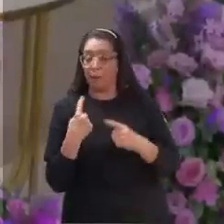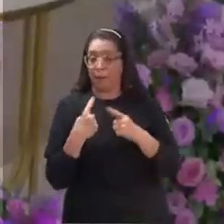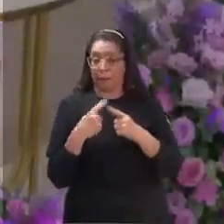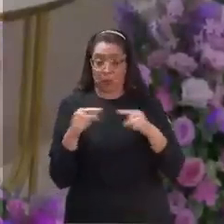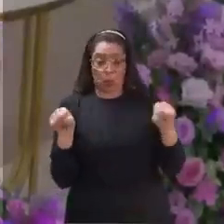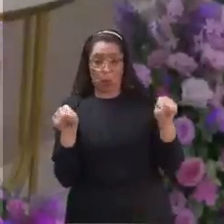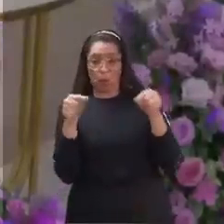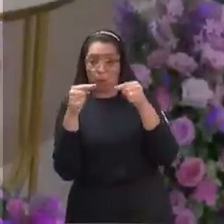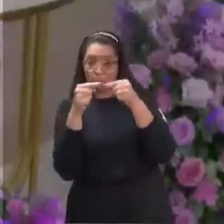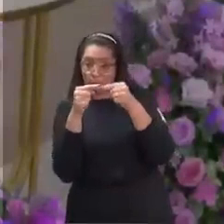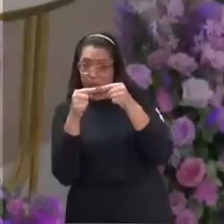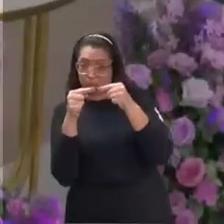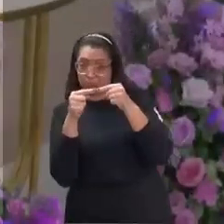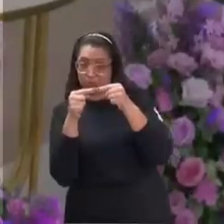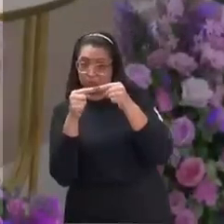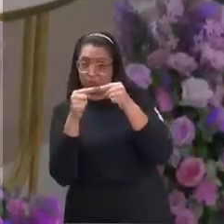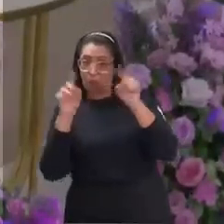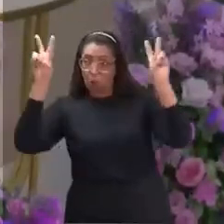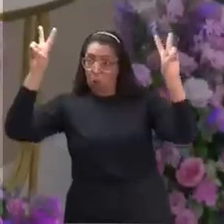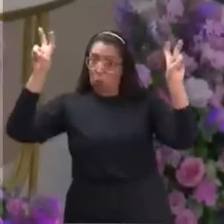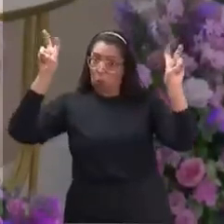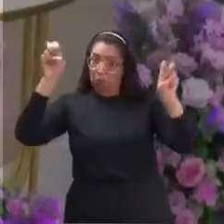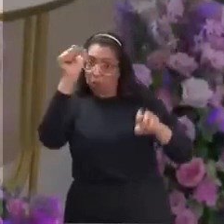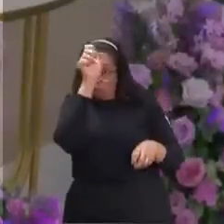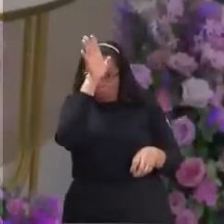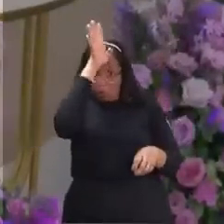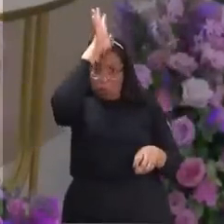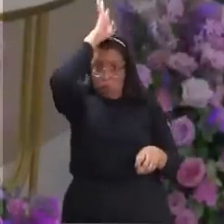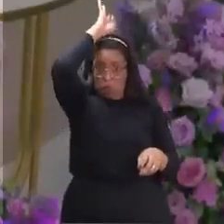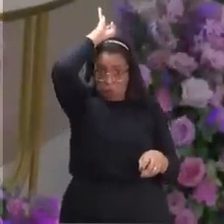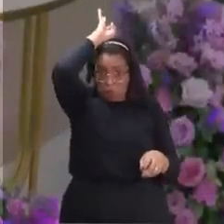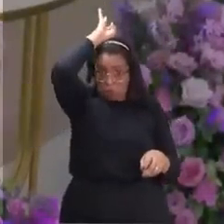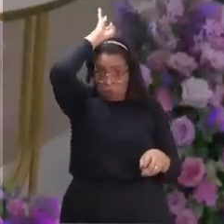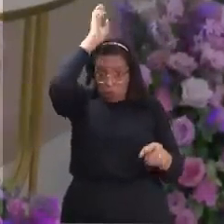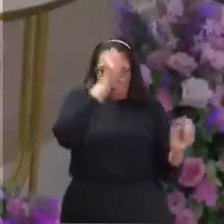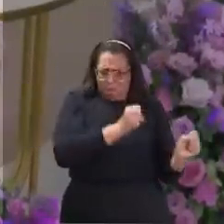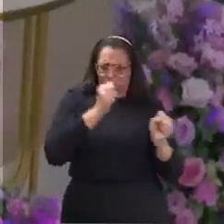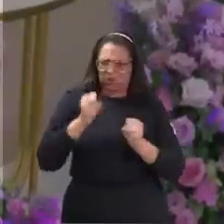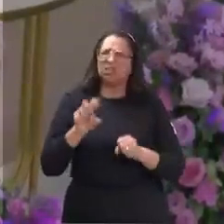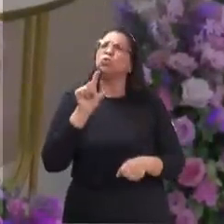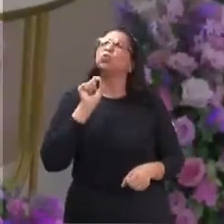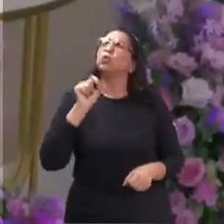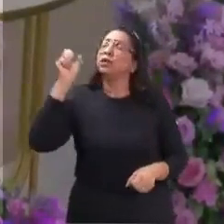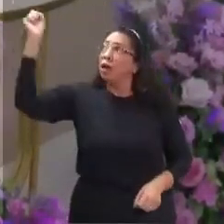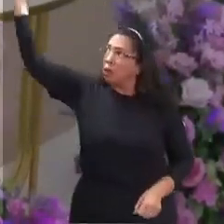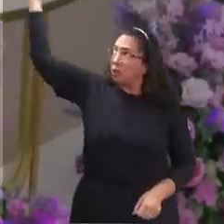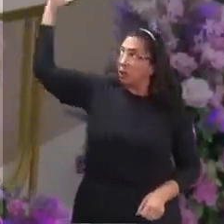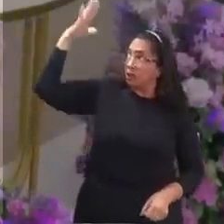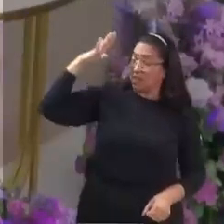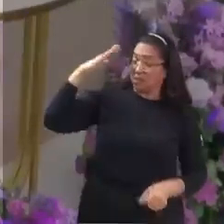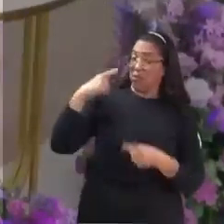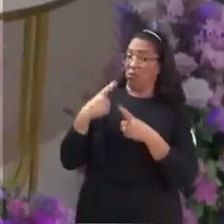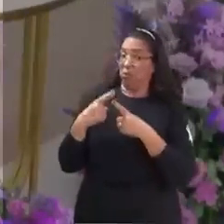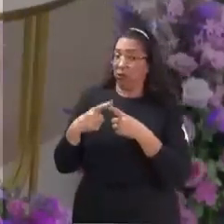8. E Romanos vai dar ênfase ao poder da graça. O que foi perdido lá